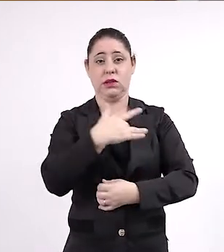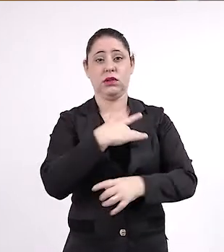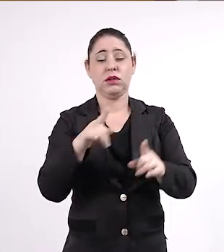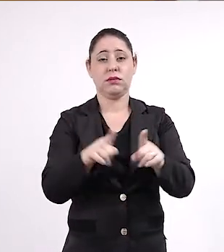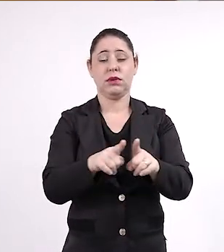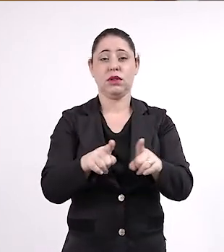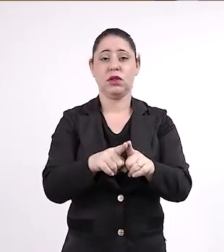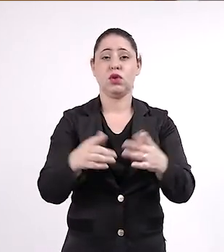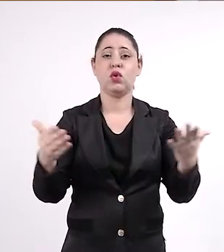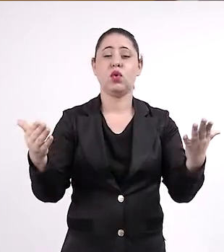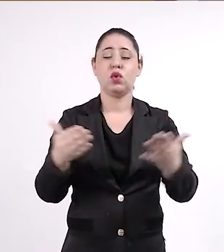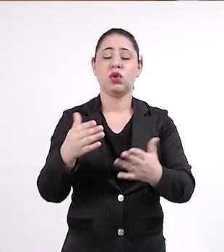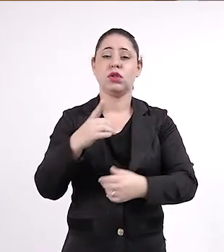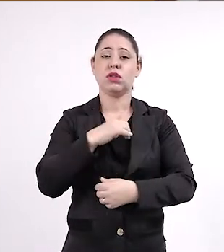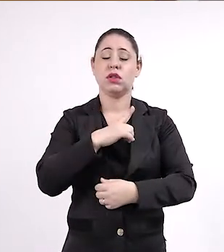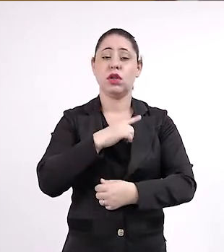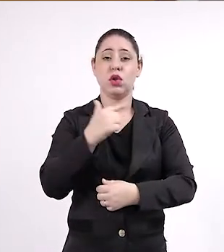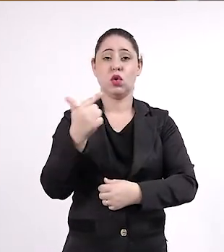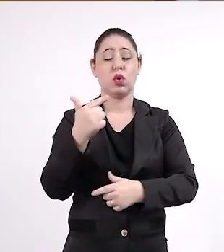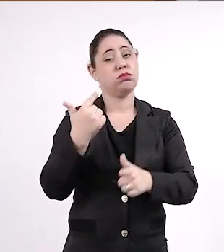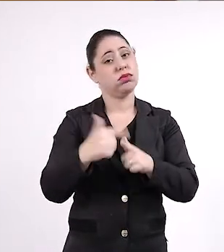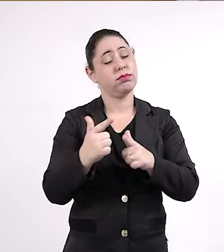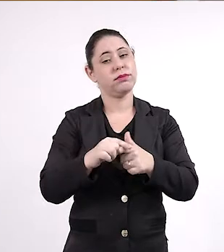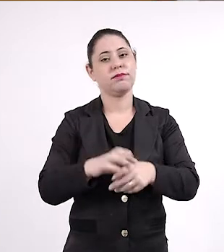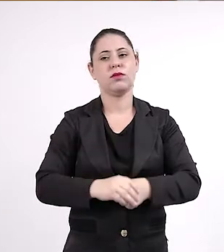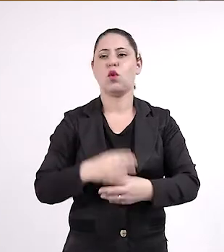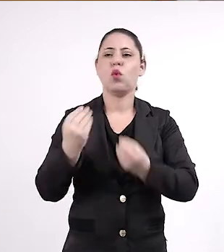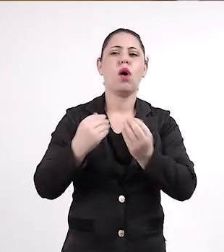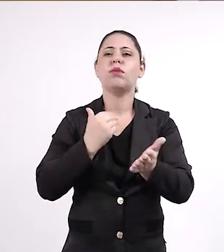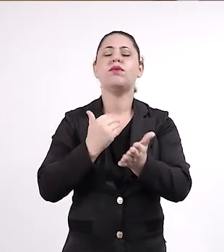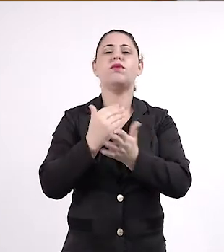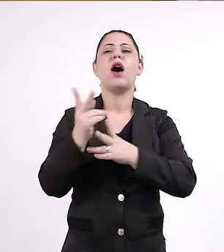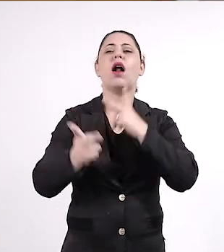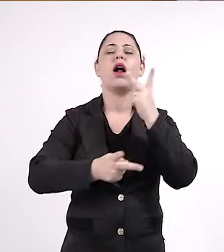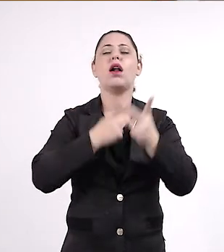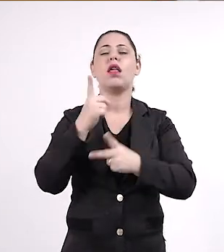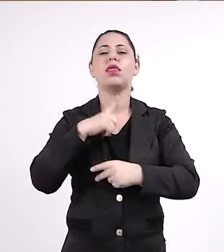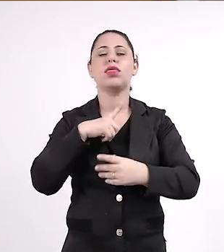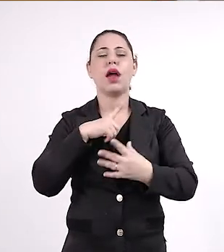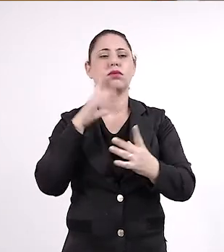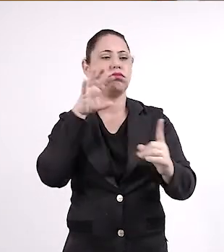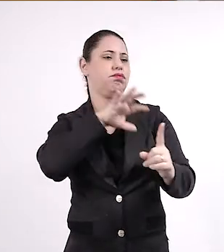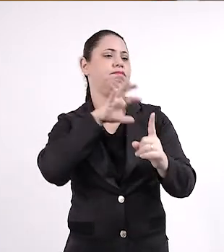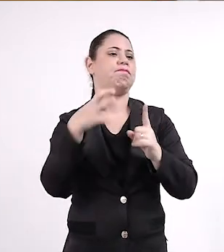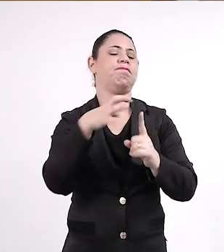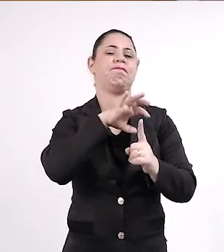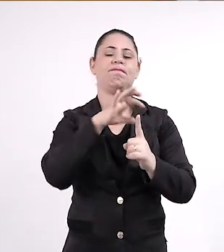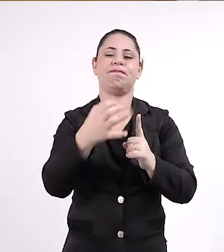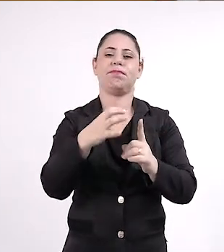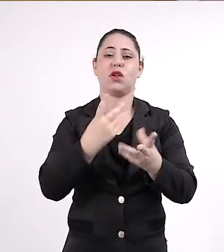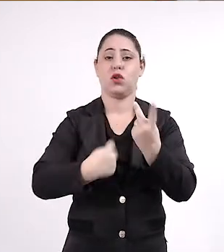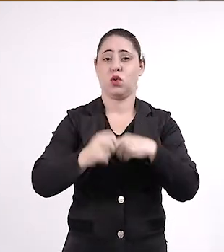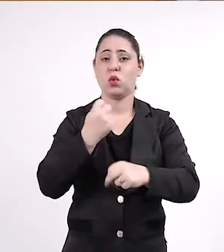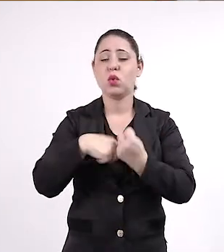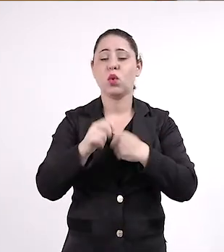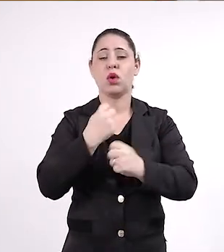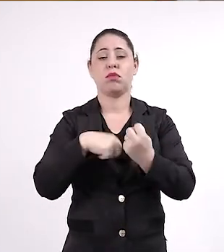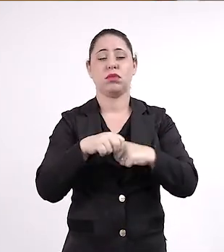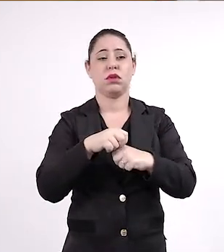Hoje você tem duas situações... Sem dúvidas, é como eu estava falando no começo, né? Existem os reflexos econômicos que vão se desdobrar